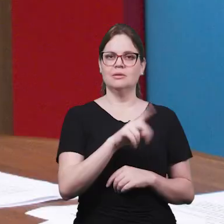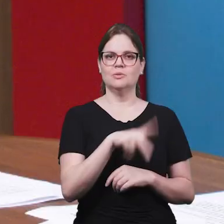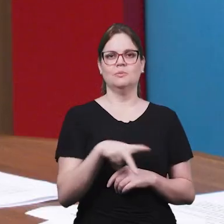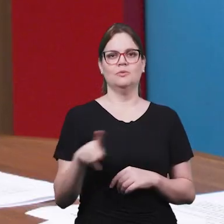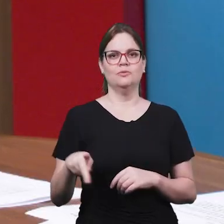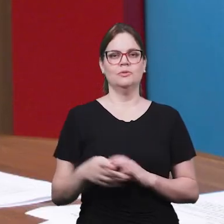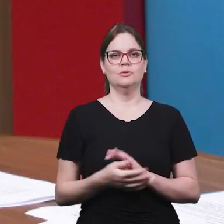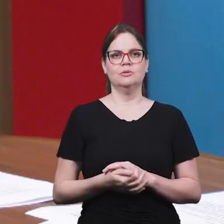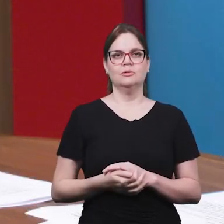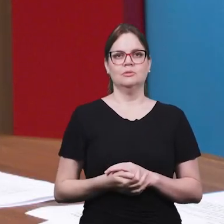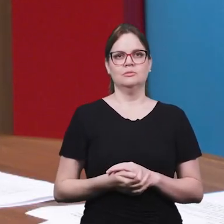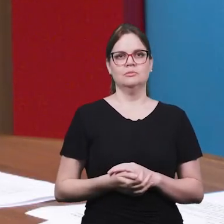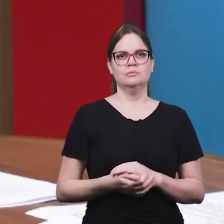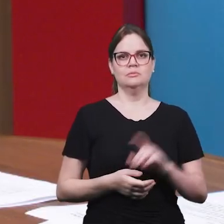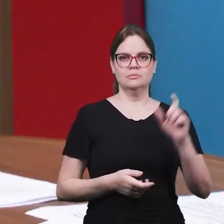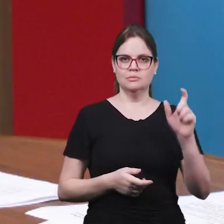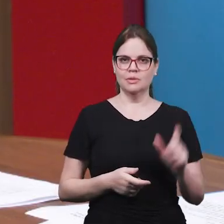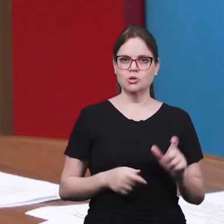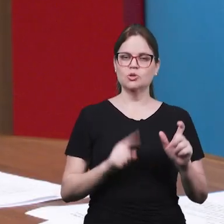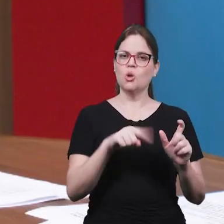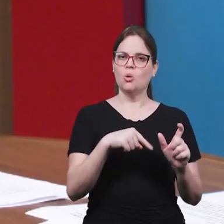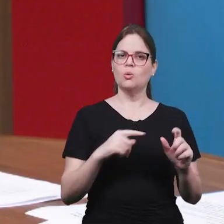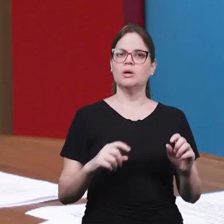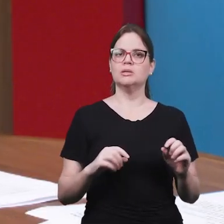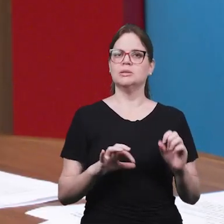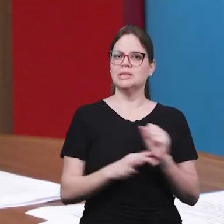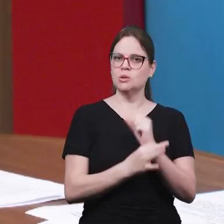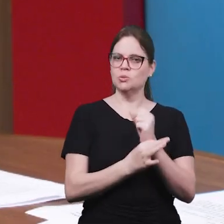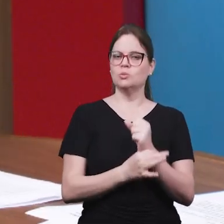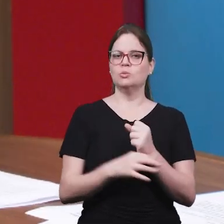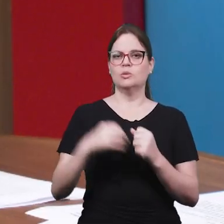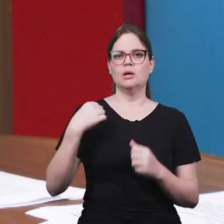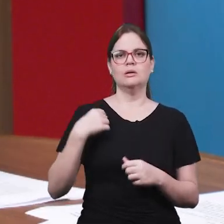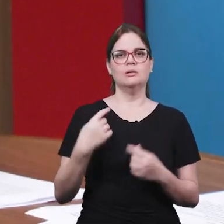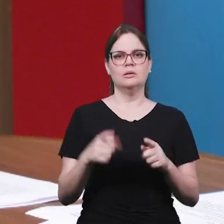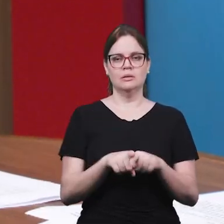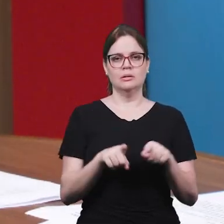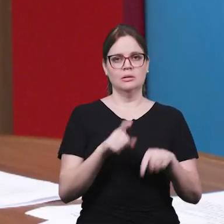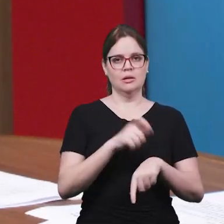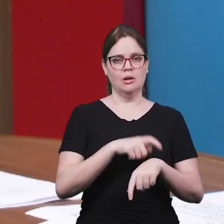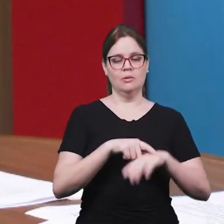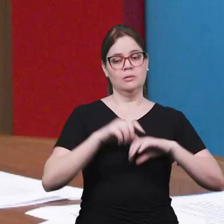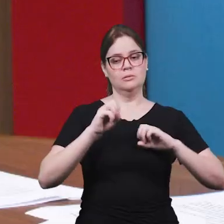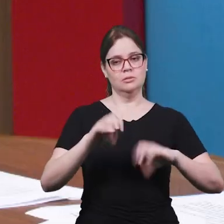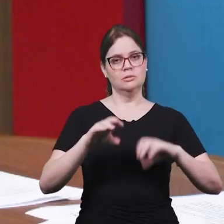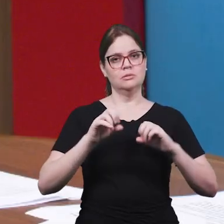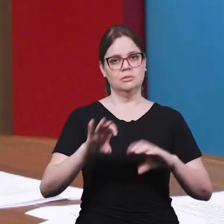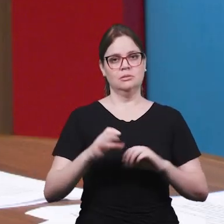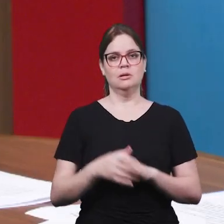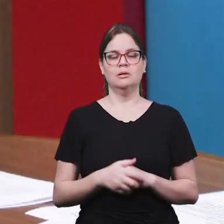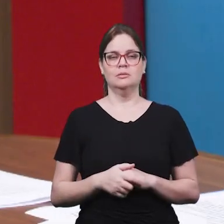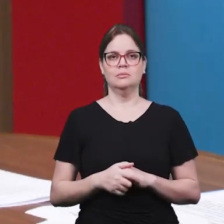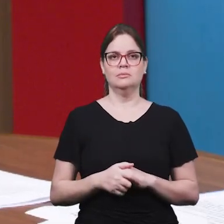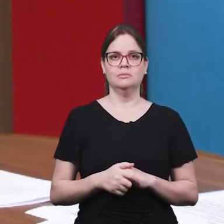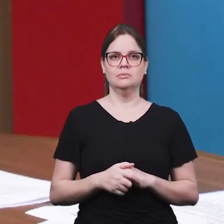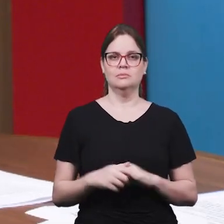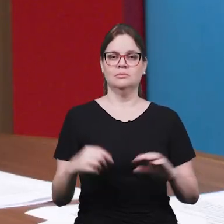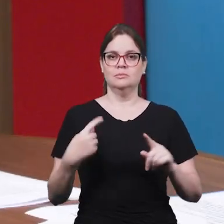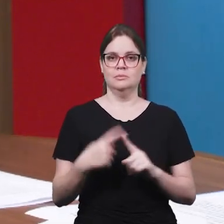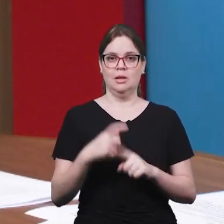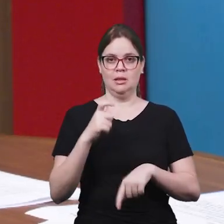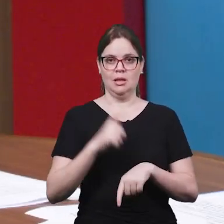classe, sejam pessoas seguras, né, na transmissão do ensino, de uma forma que